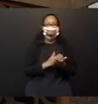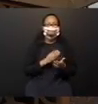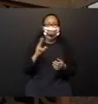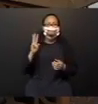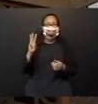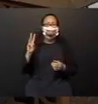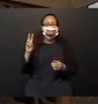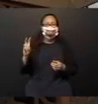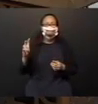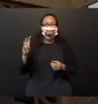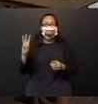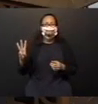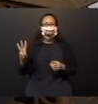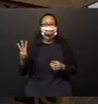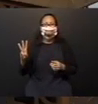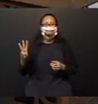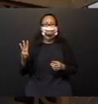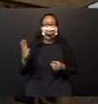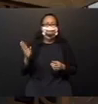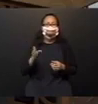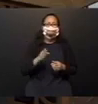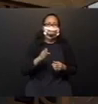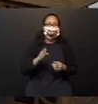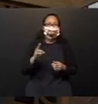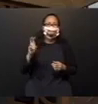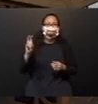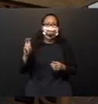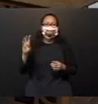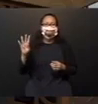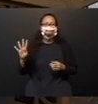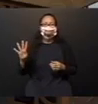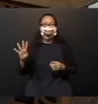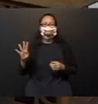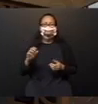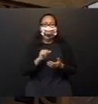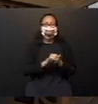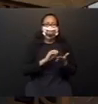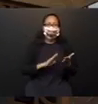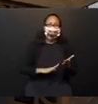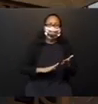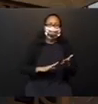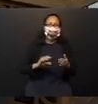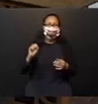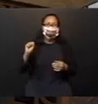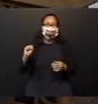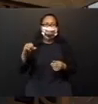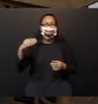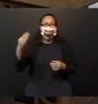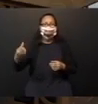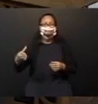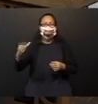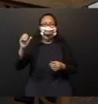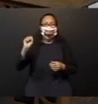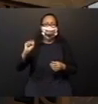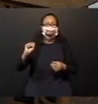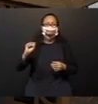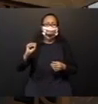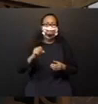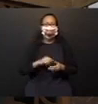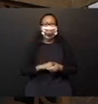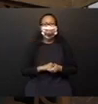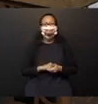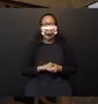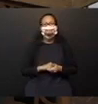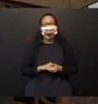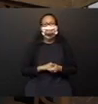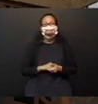53 e 54, os exercícios de 5 a 8. Olha só. Só professor para ficar